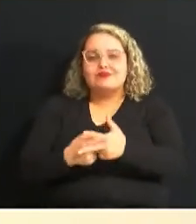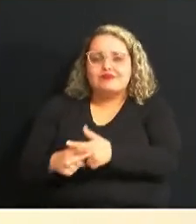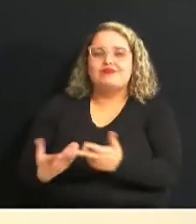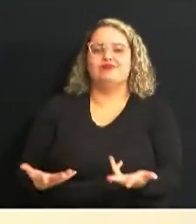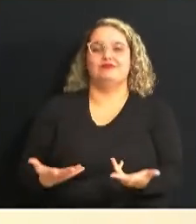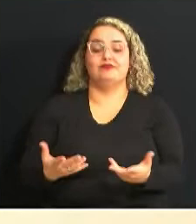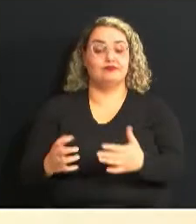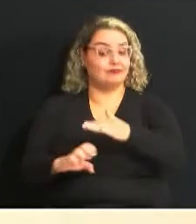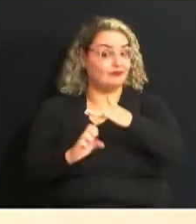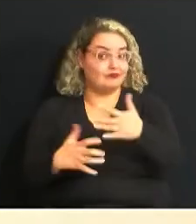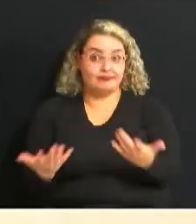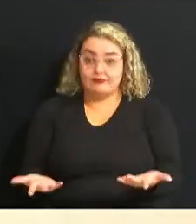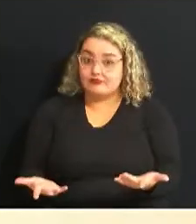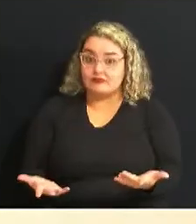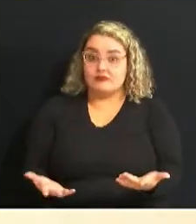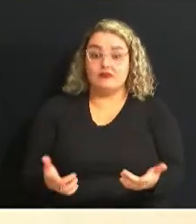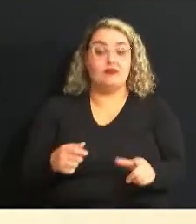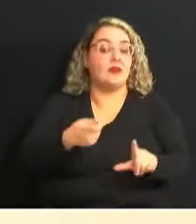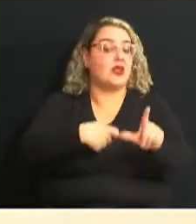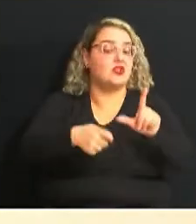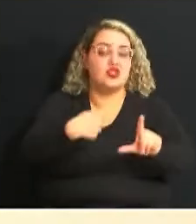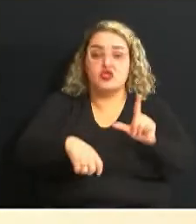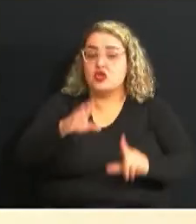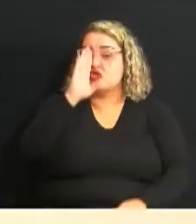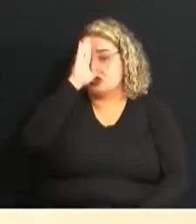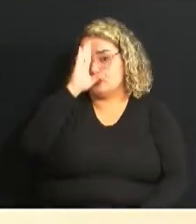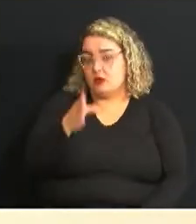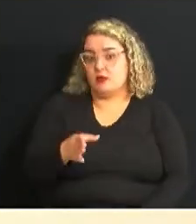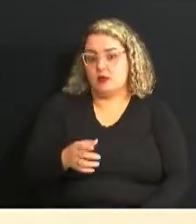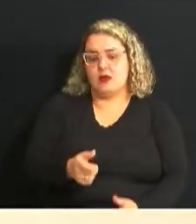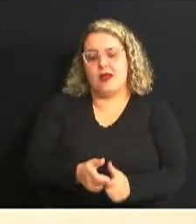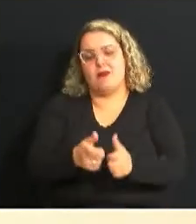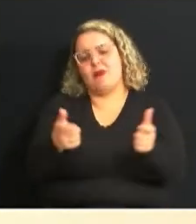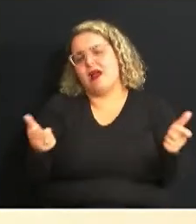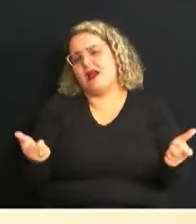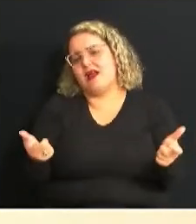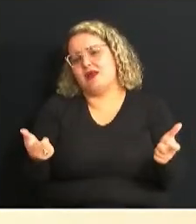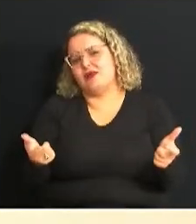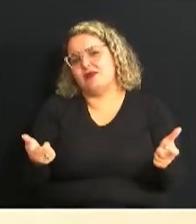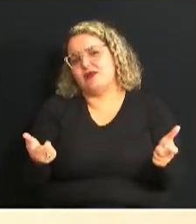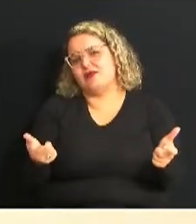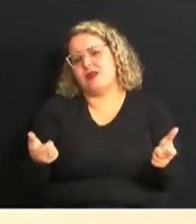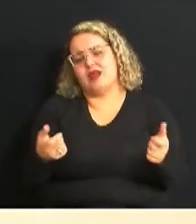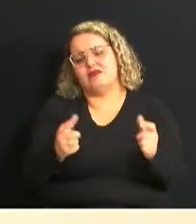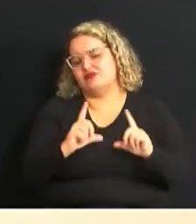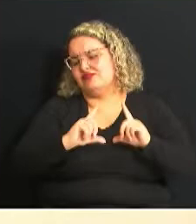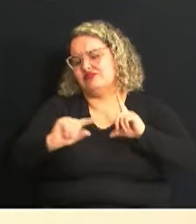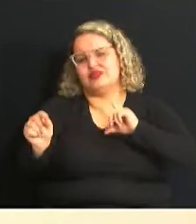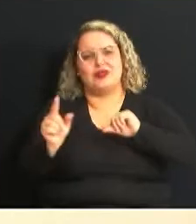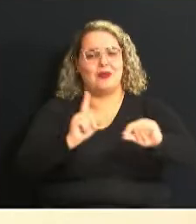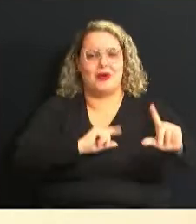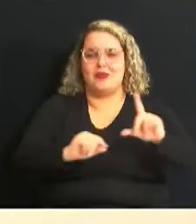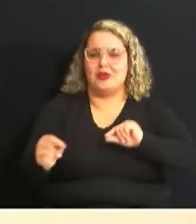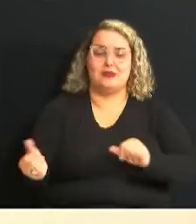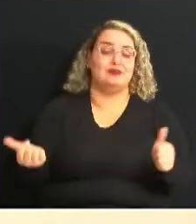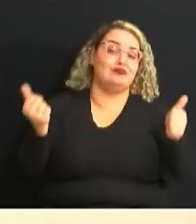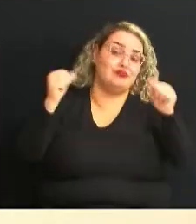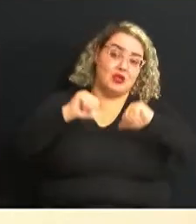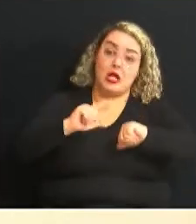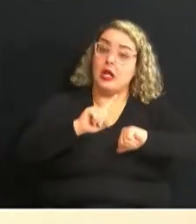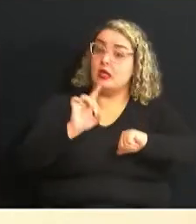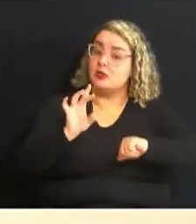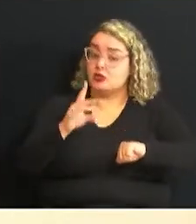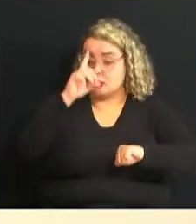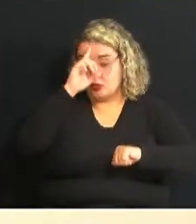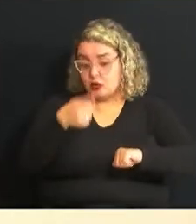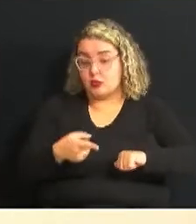galpões, principalmente empresas de logística, tantos que muitos acabaram sendo desocupados, causando prejuízo não apenas para o proprietário,